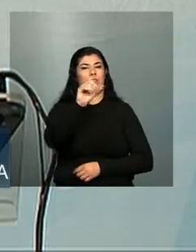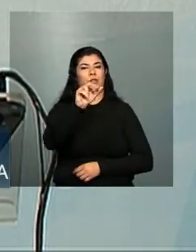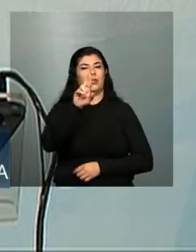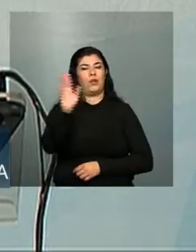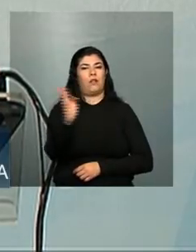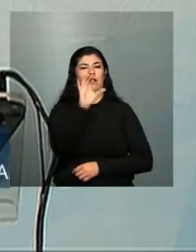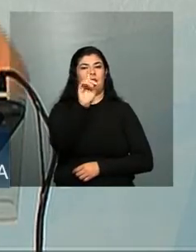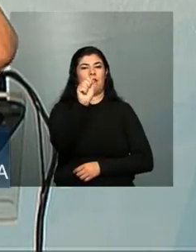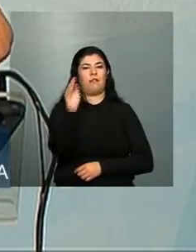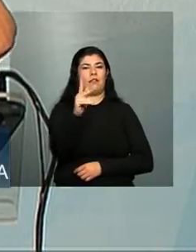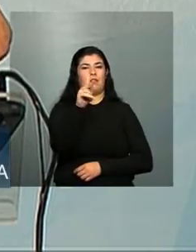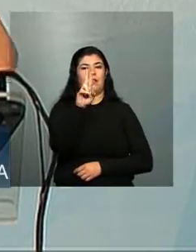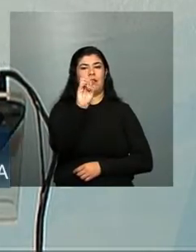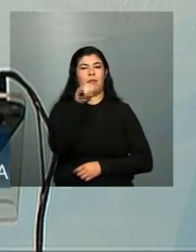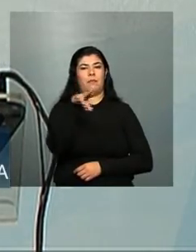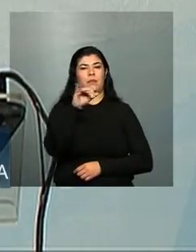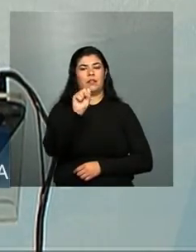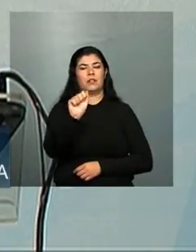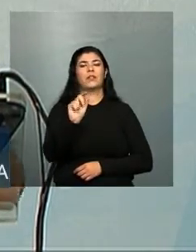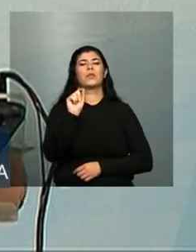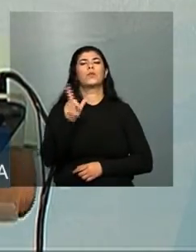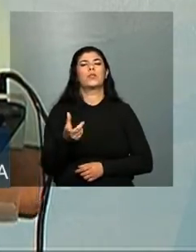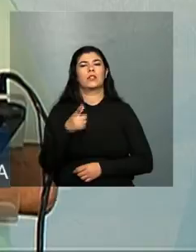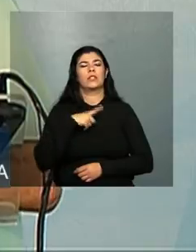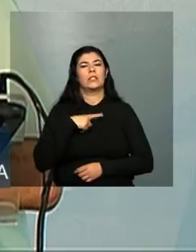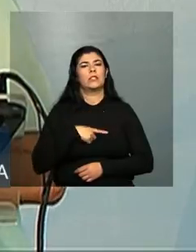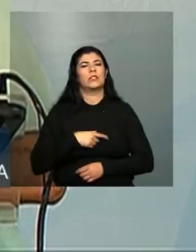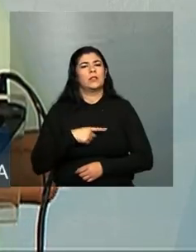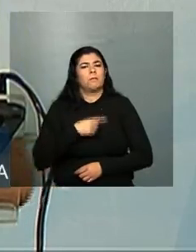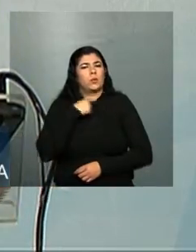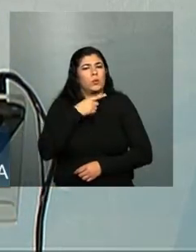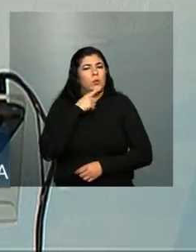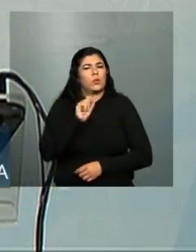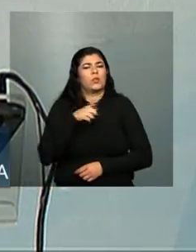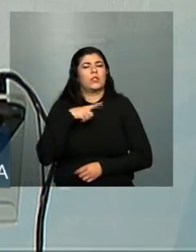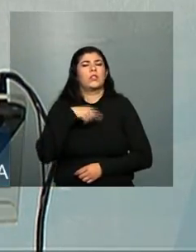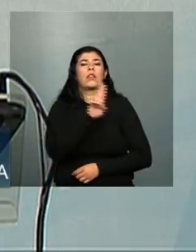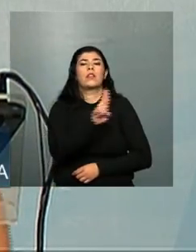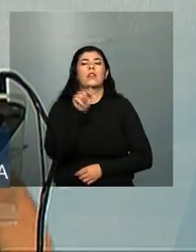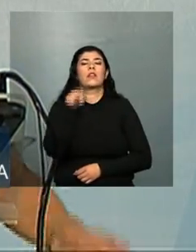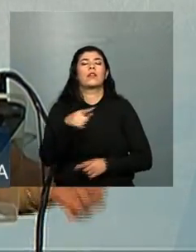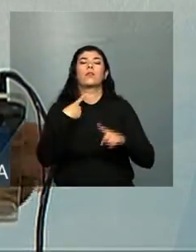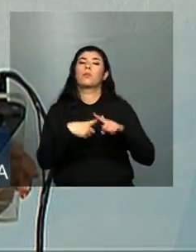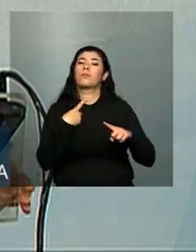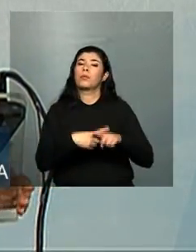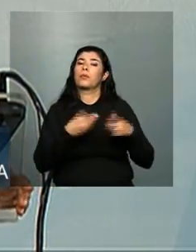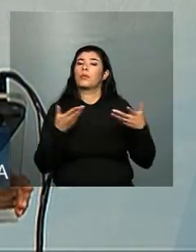da Princesa. Solar da Princesa. E eu desconfio que chama isso por